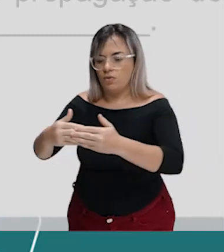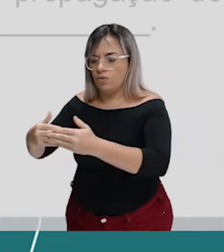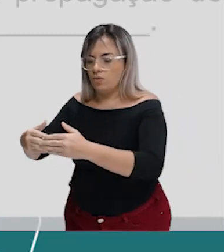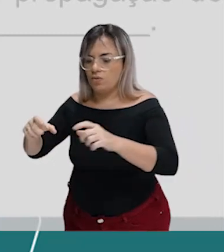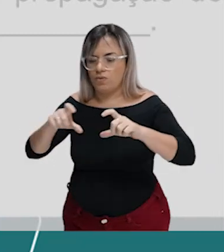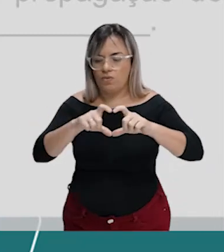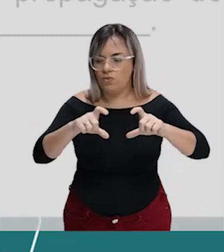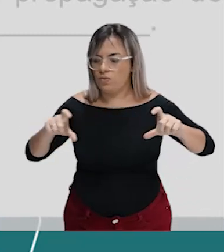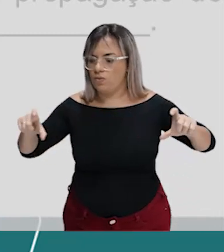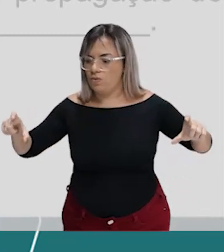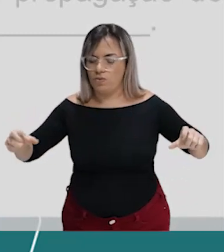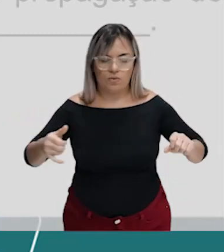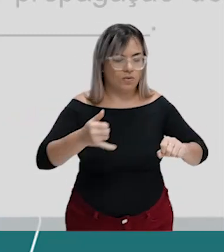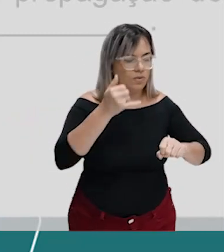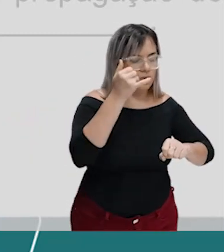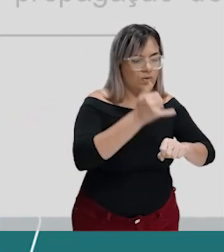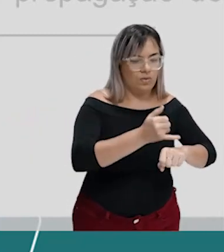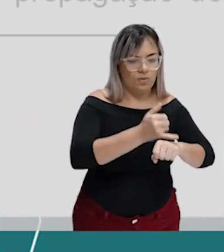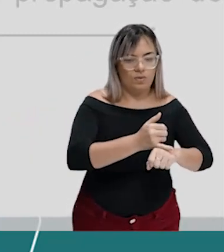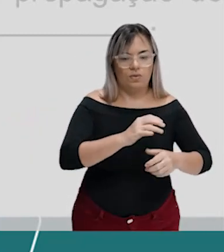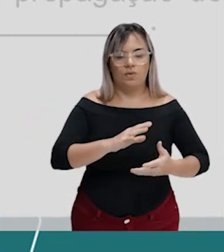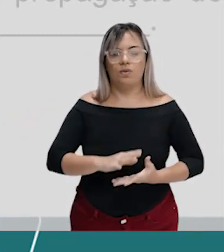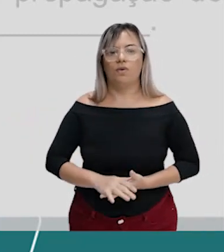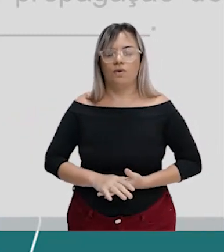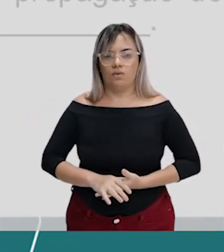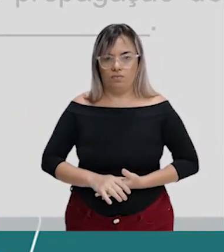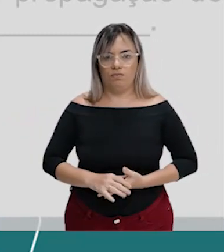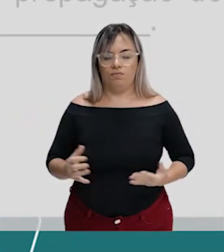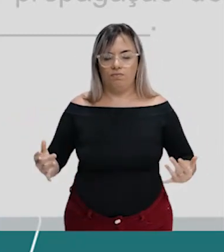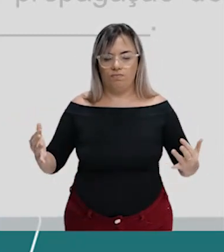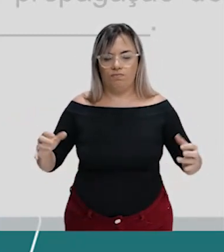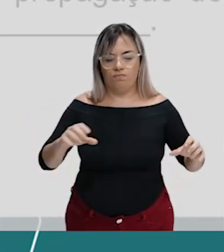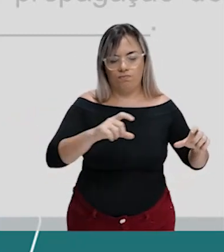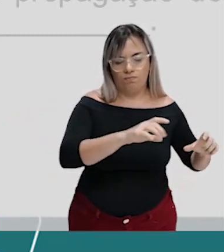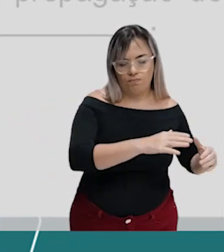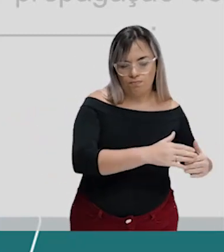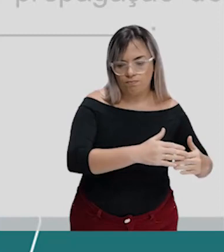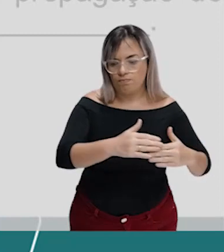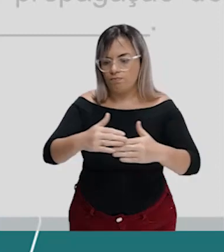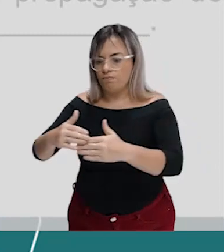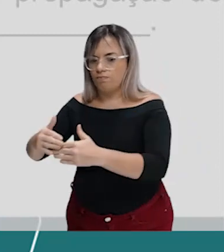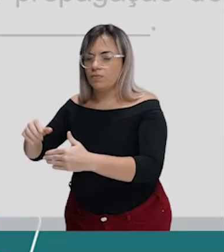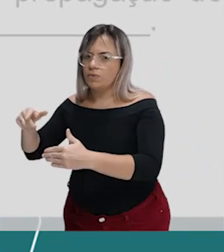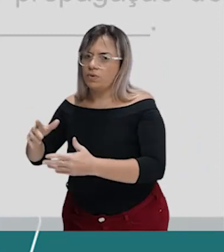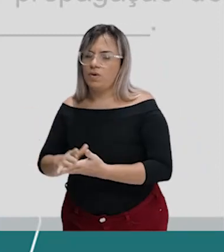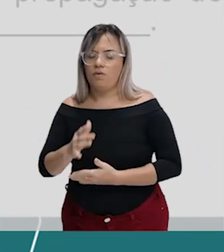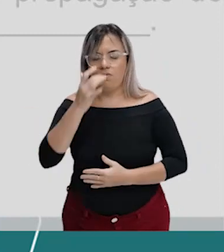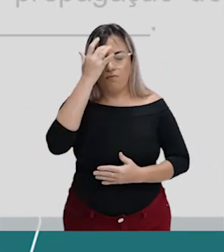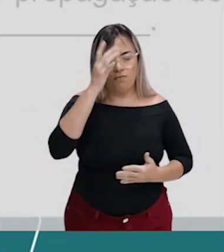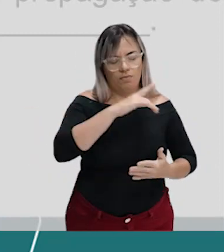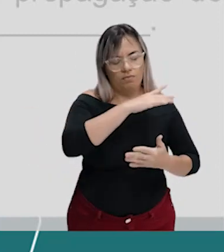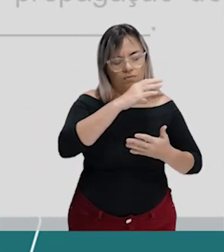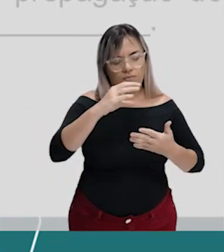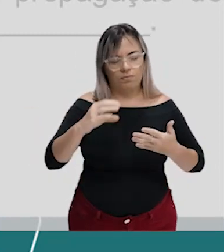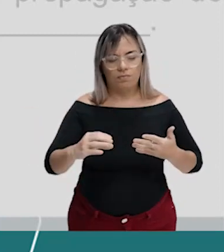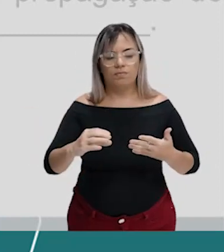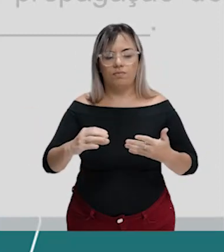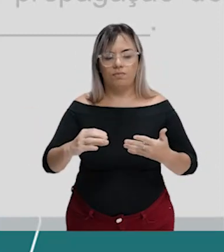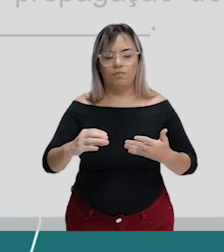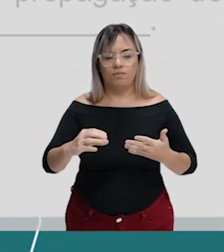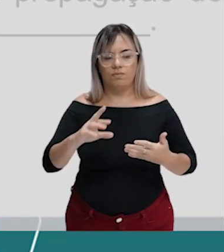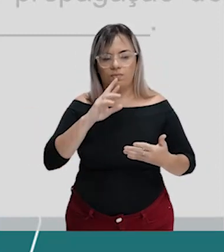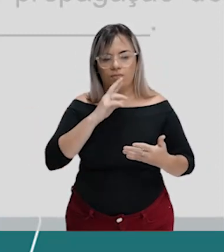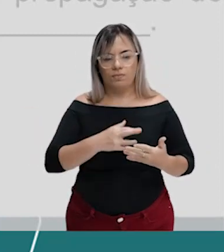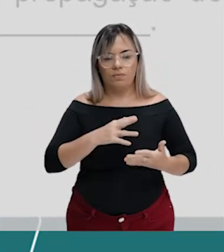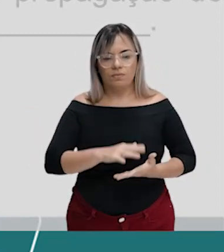outra. Ok? Então, a resposta é a letra C. Viram como é fácil? Vamos